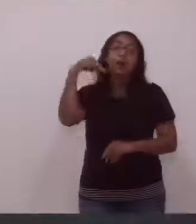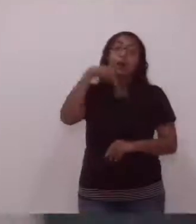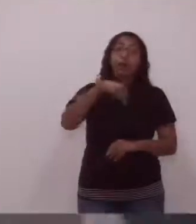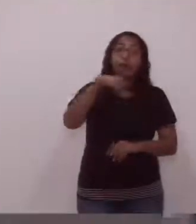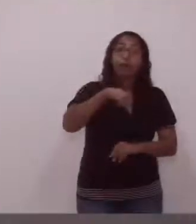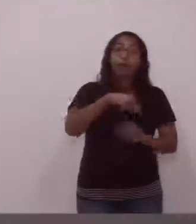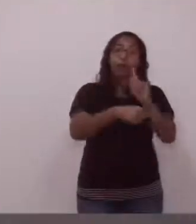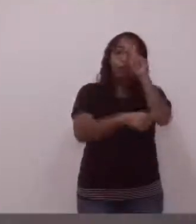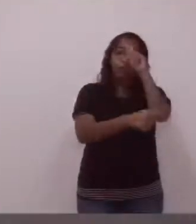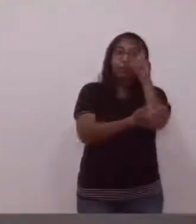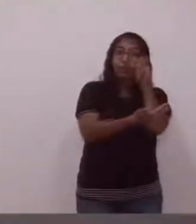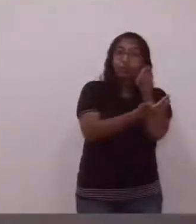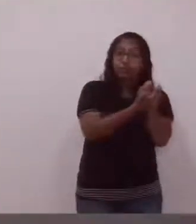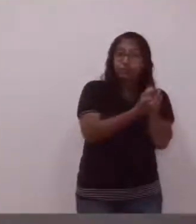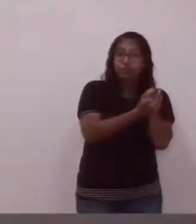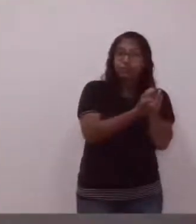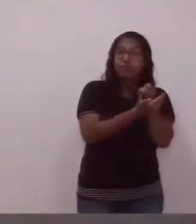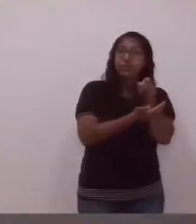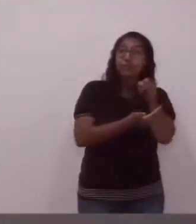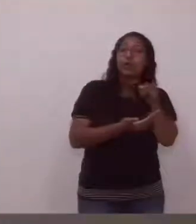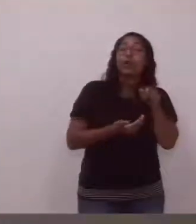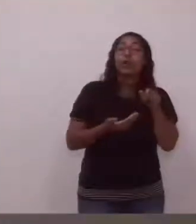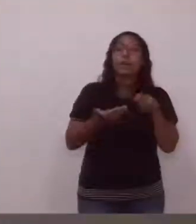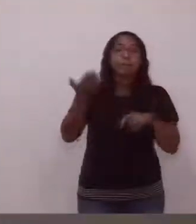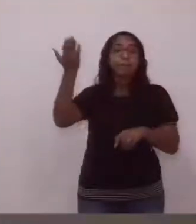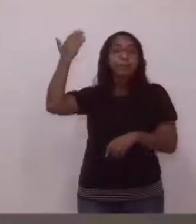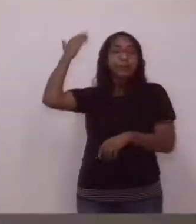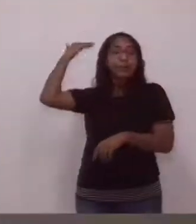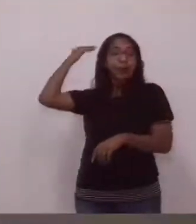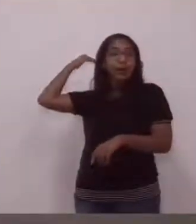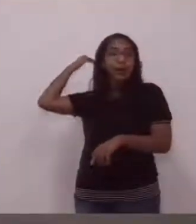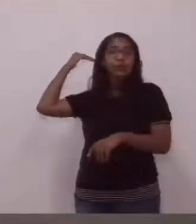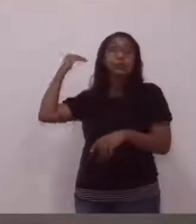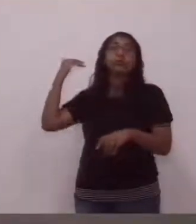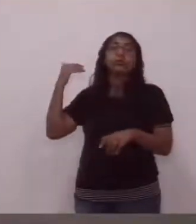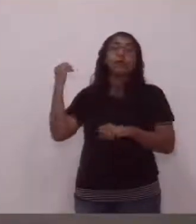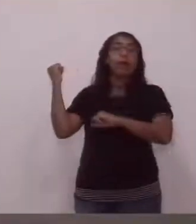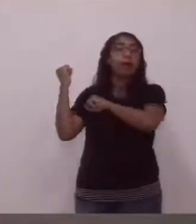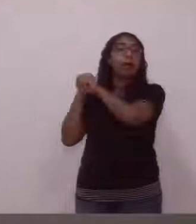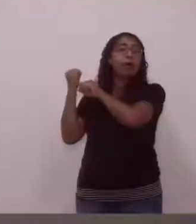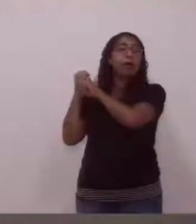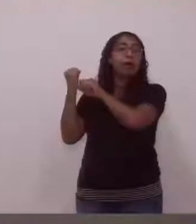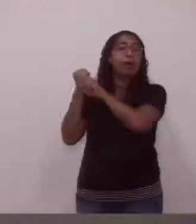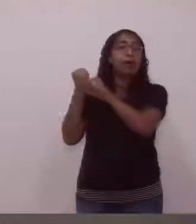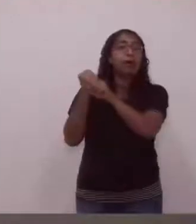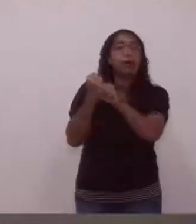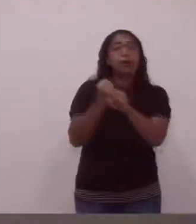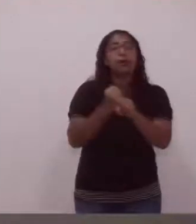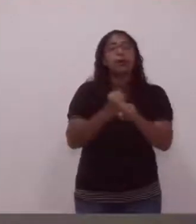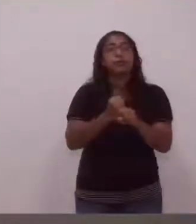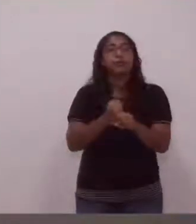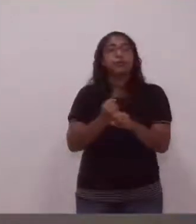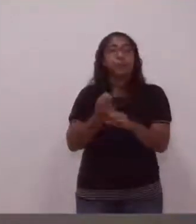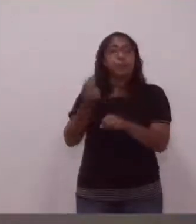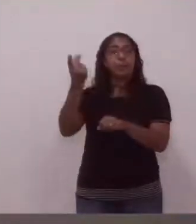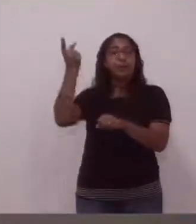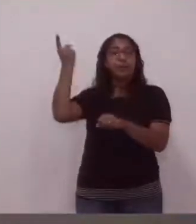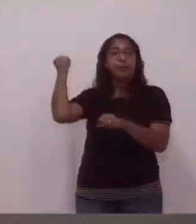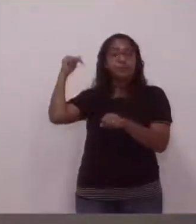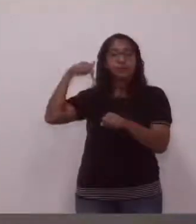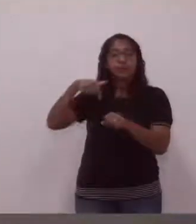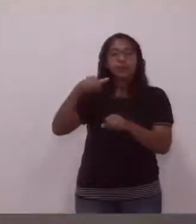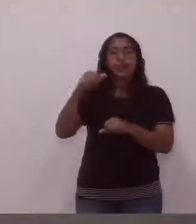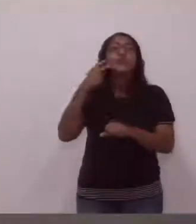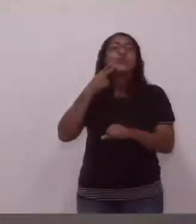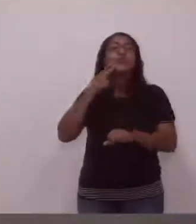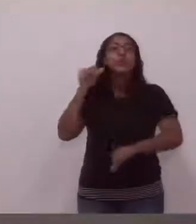decisões de todos aqueles que por aqui passaram no decorrer de muitos anos, desde a emancipação política desse município.